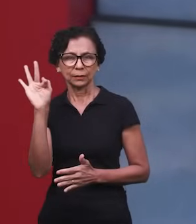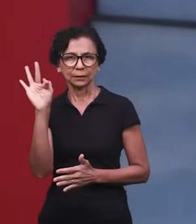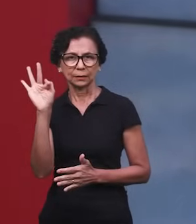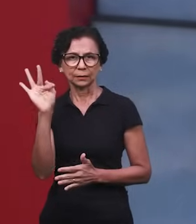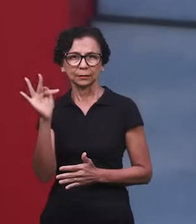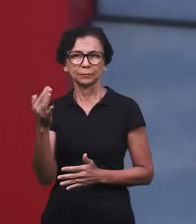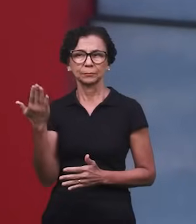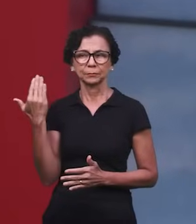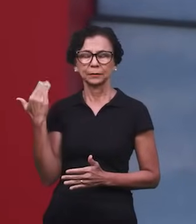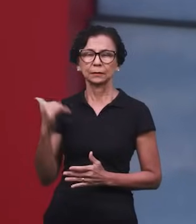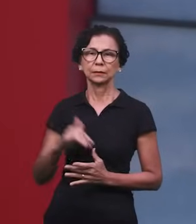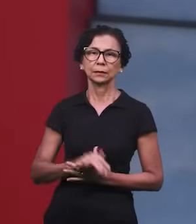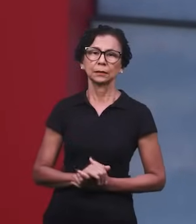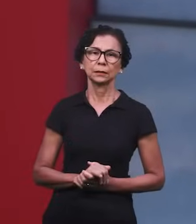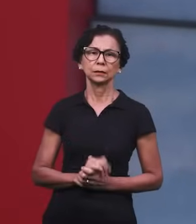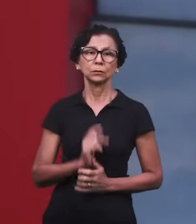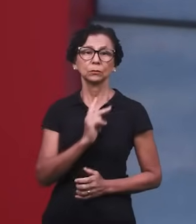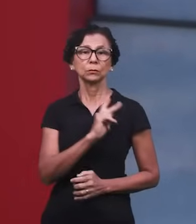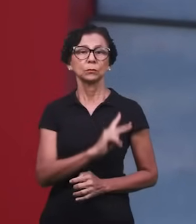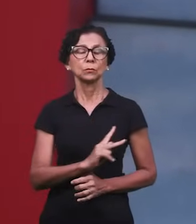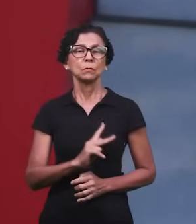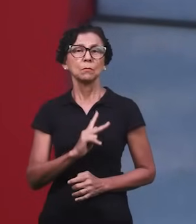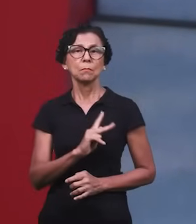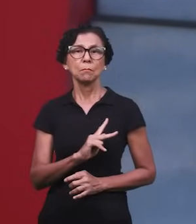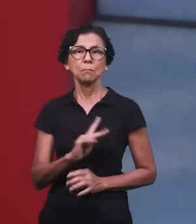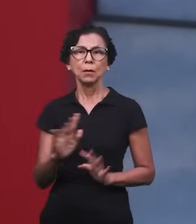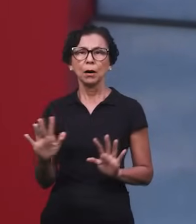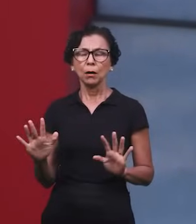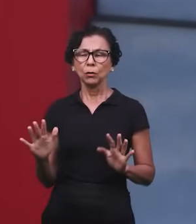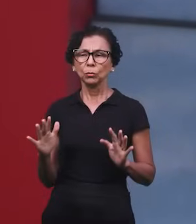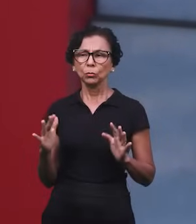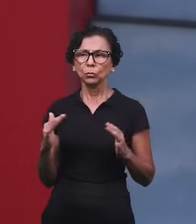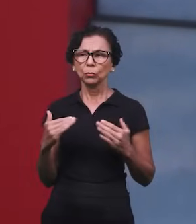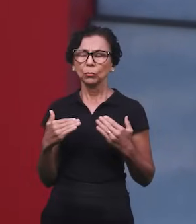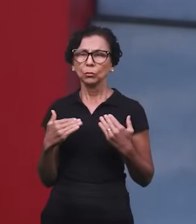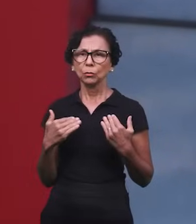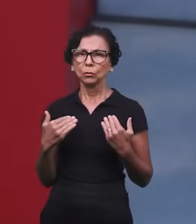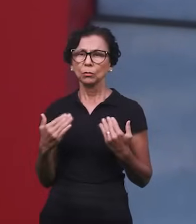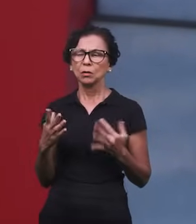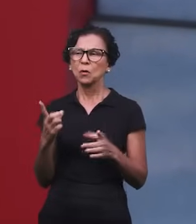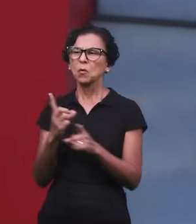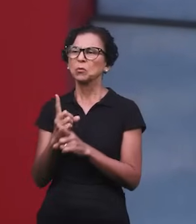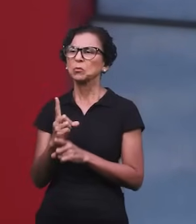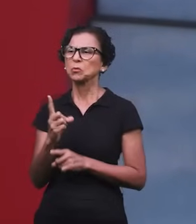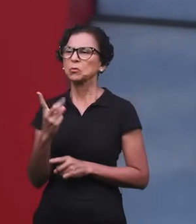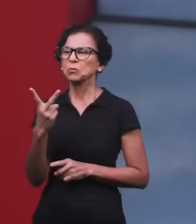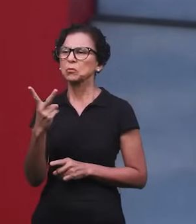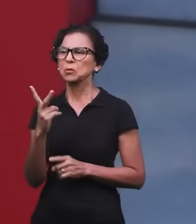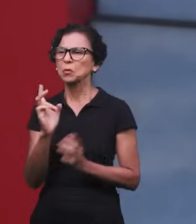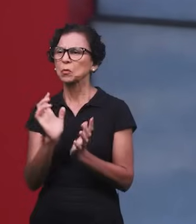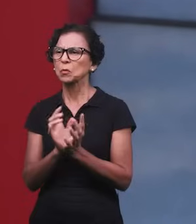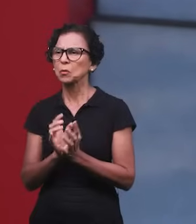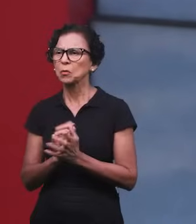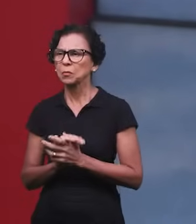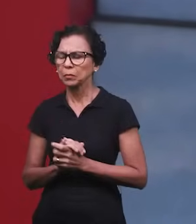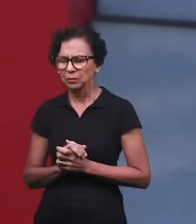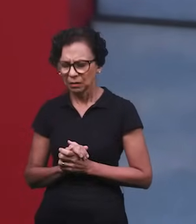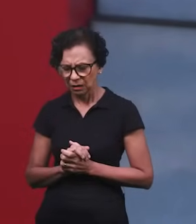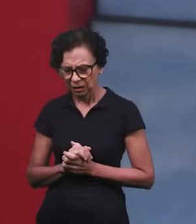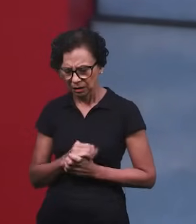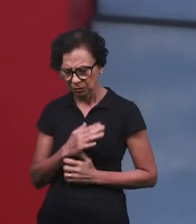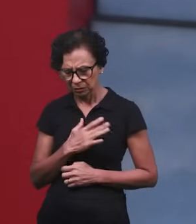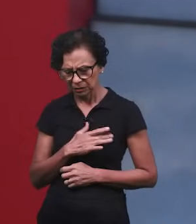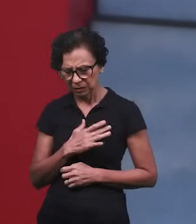Quando Paulo se depara com aquilo, Paulo, ele não baixou a cabeça, eu sou coitadinho, minha fé, porque a